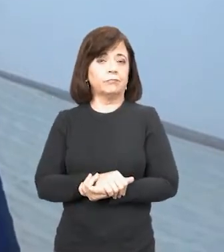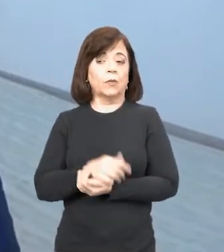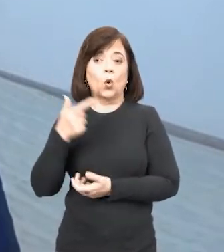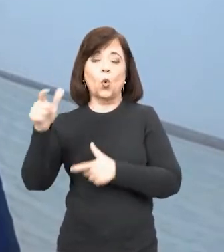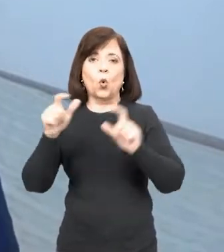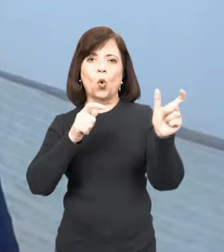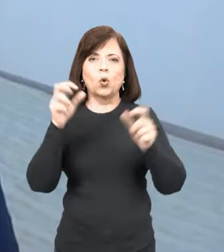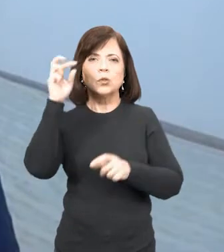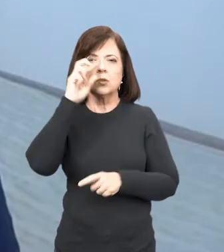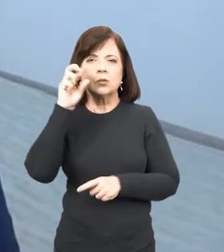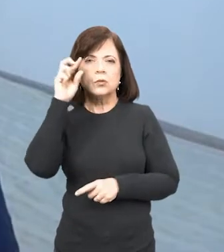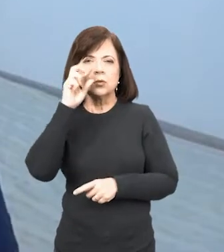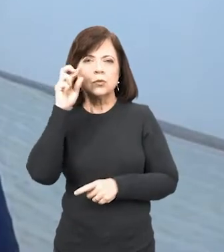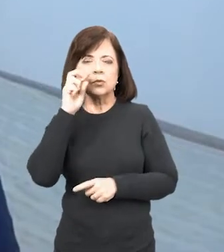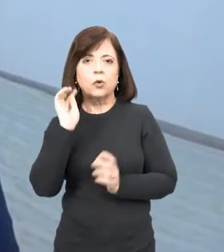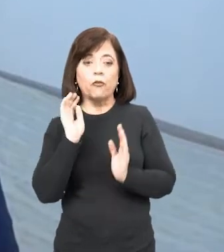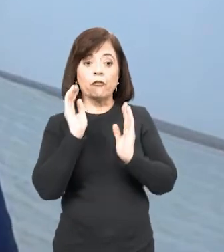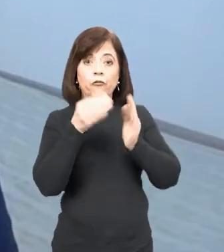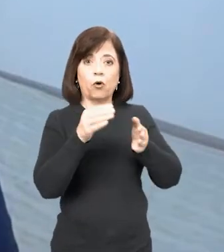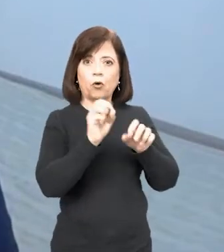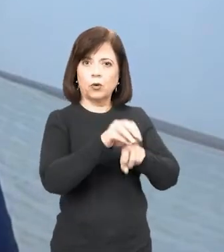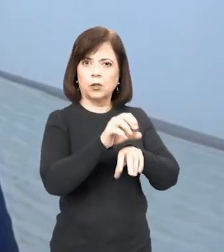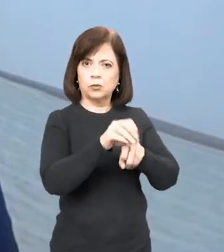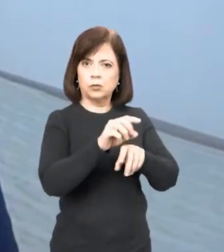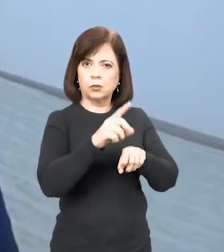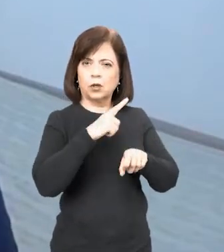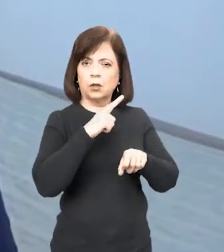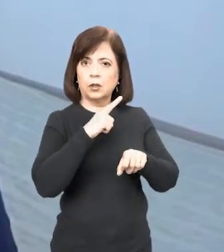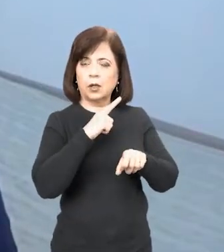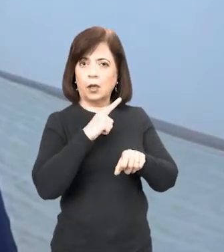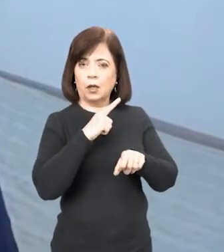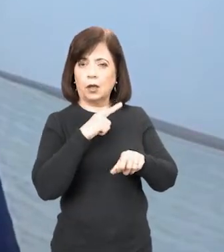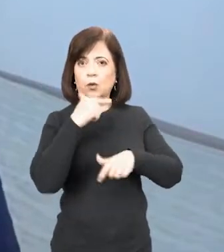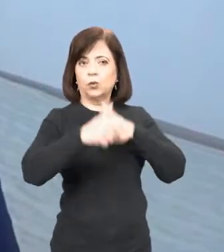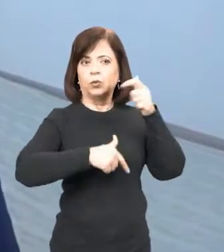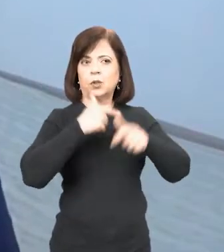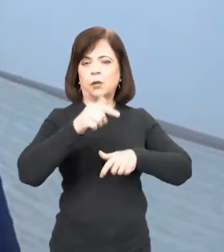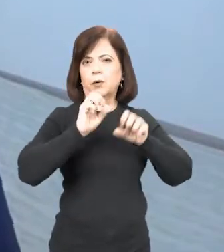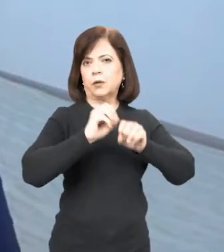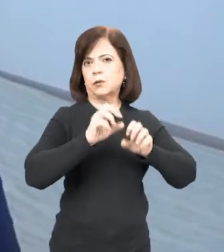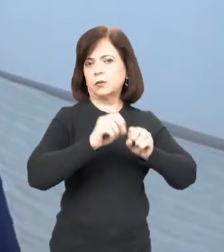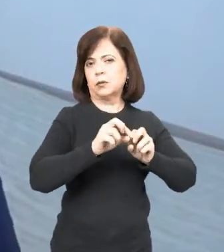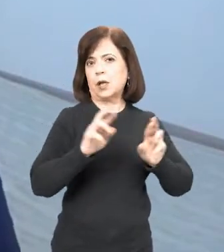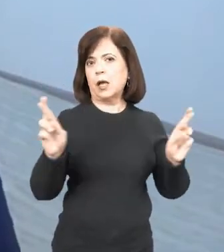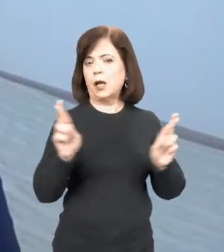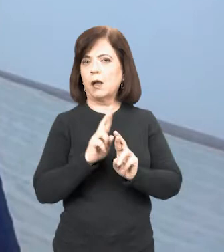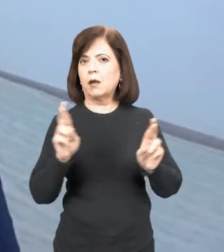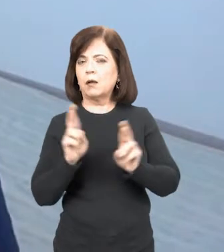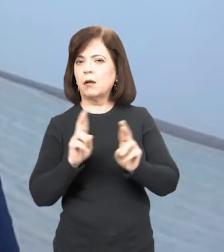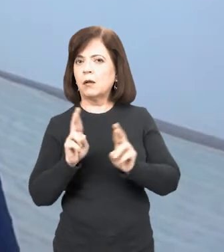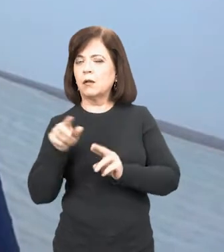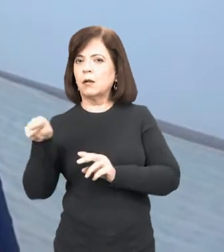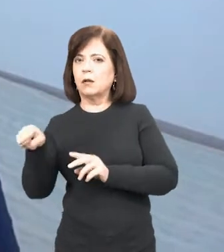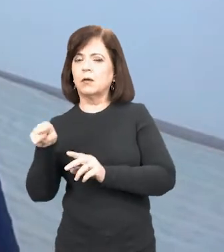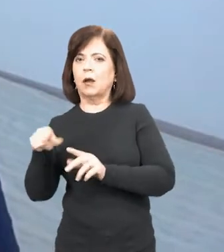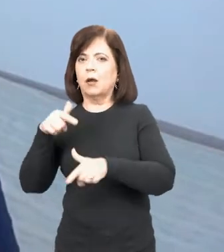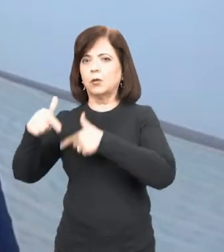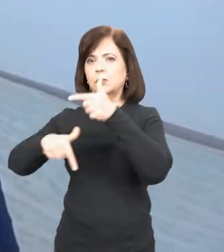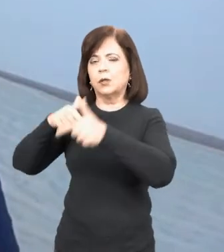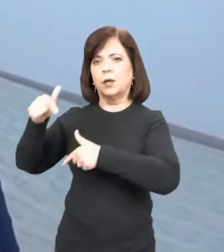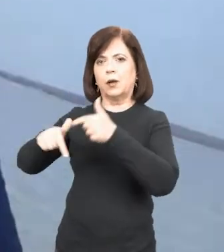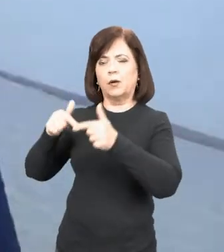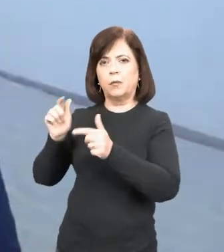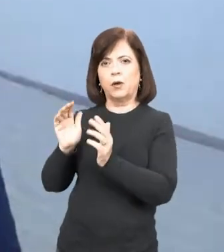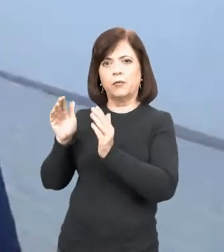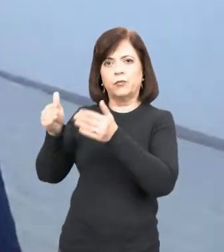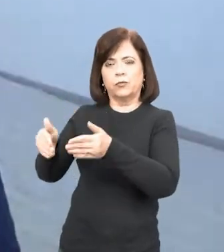com atribuição para a educação, ou eles têm uma atribuição especializada para a educação, mas com relação a vários